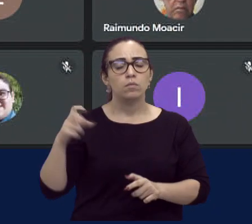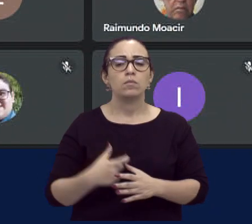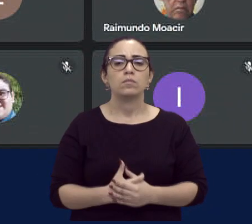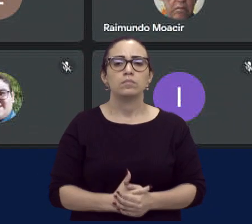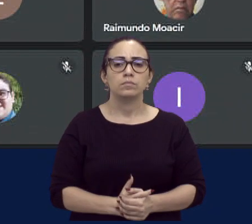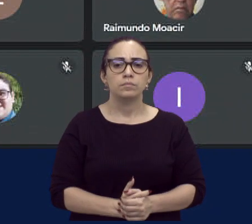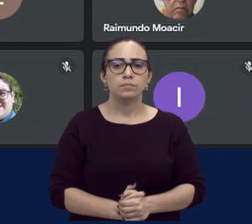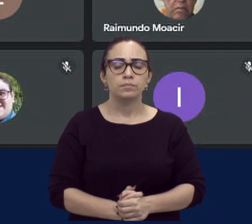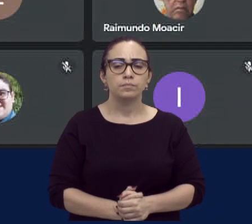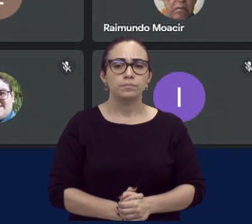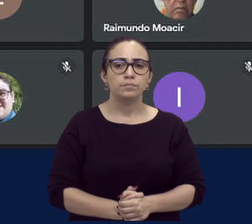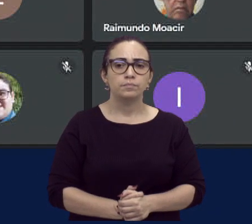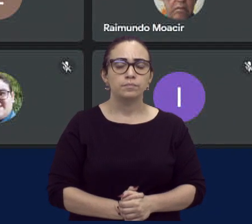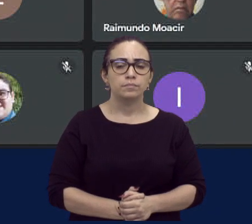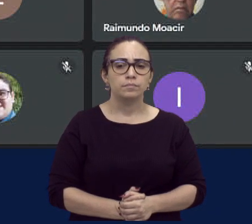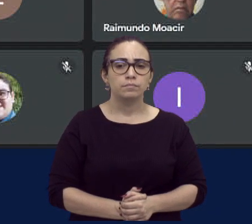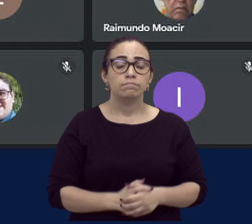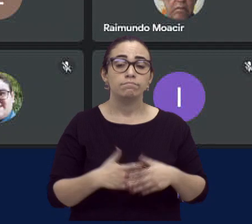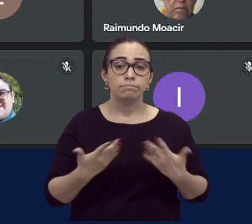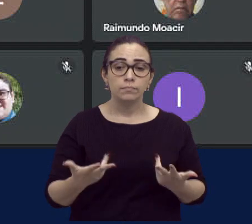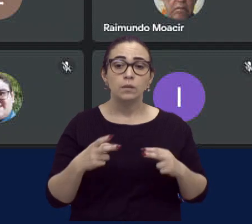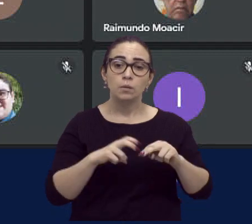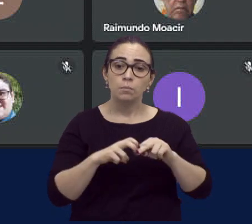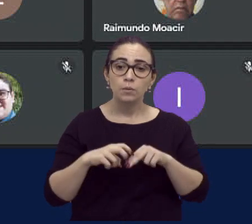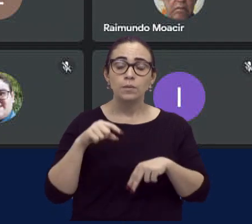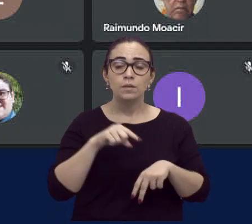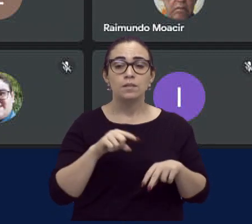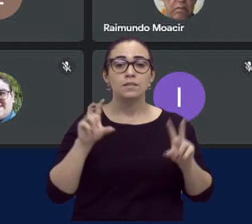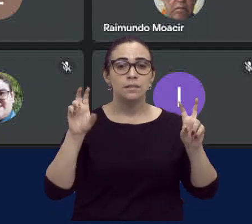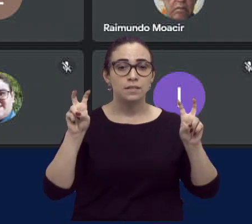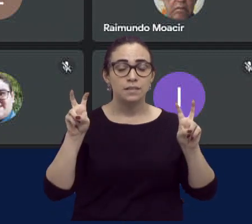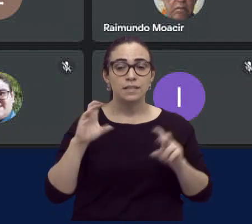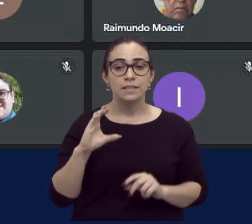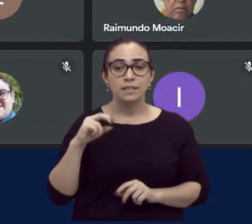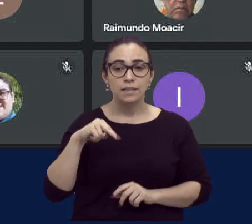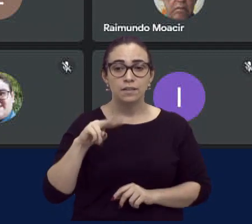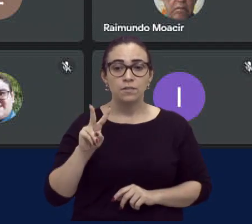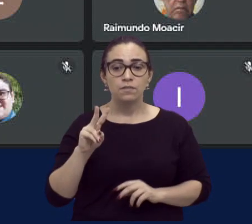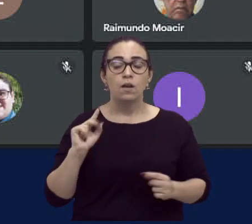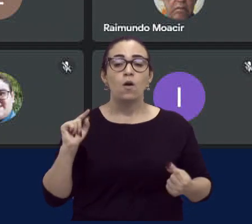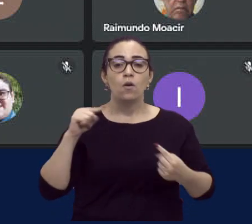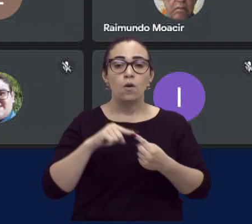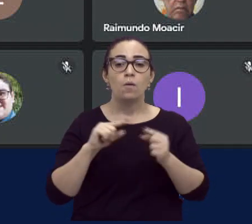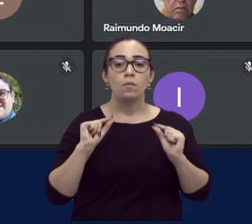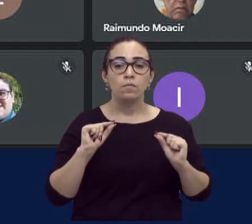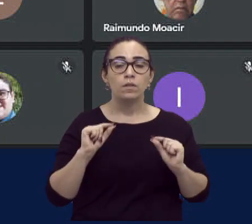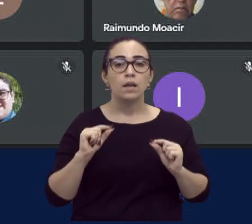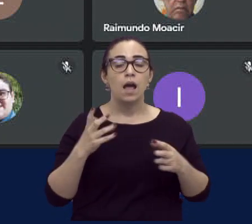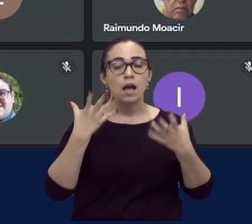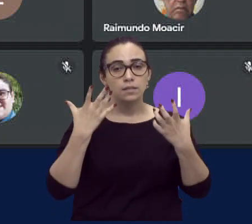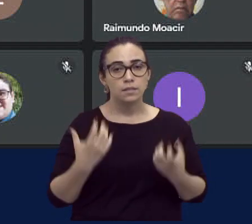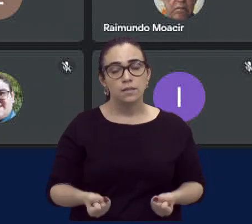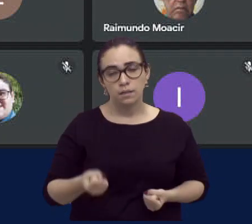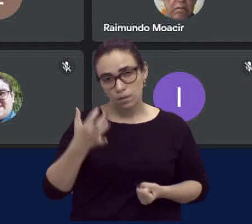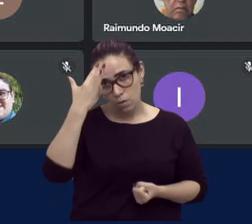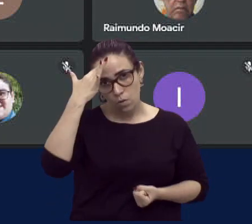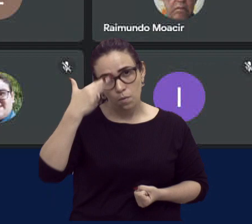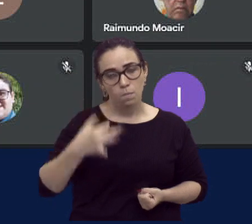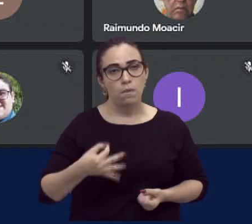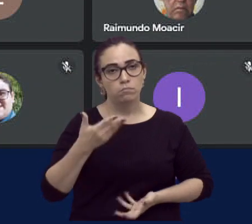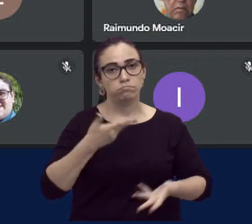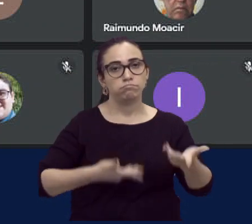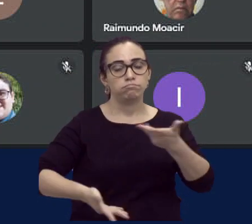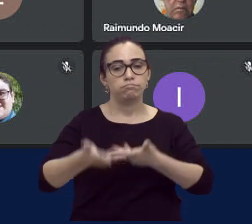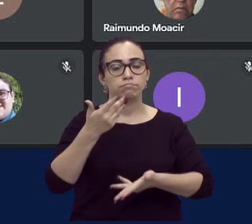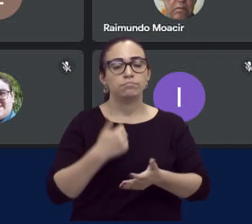né? Então, isso é a essência da CNV, você conseguir alcançar essa compreensão.